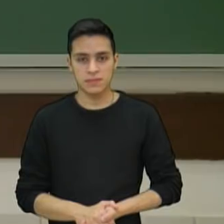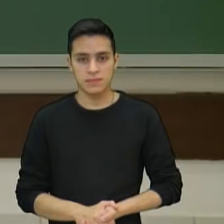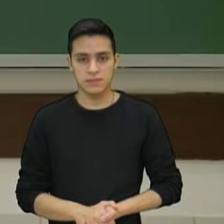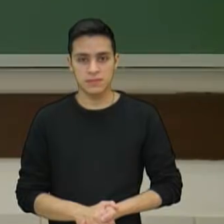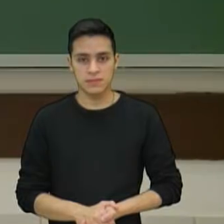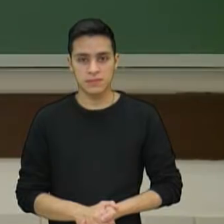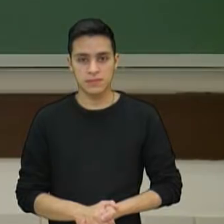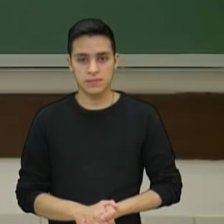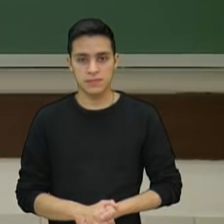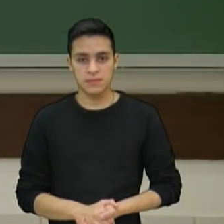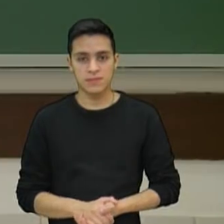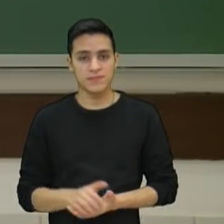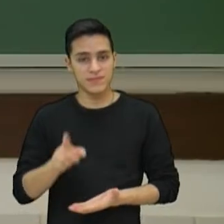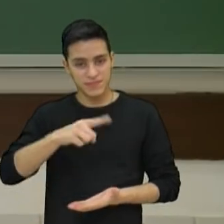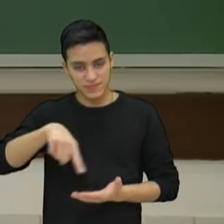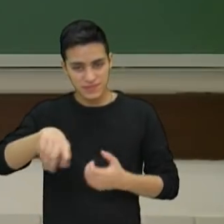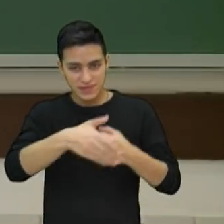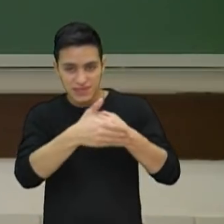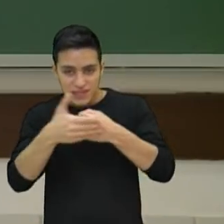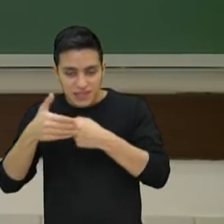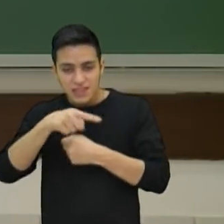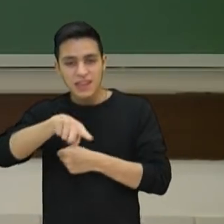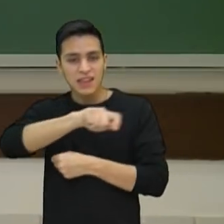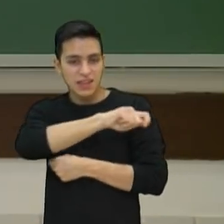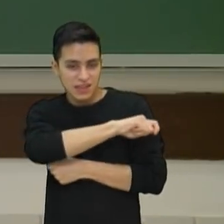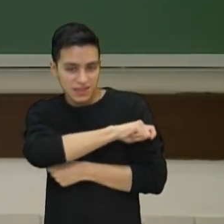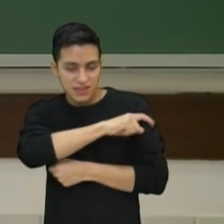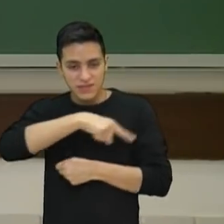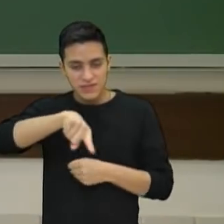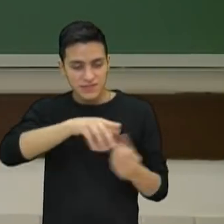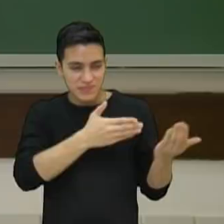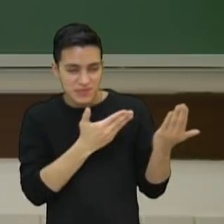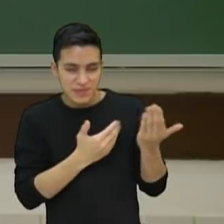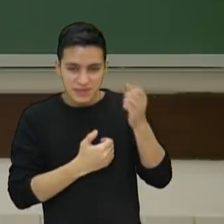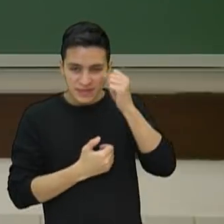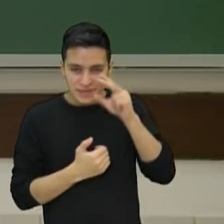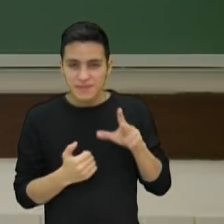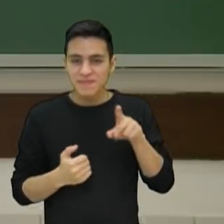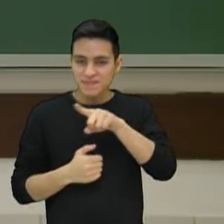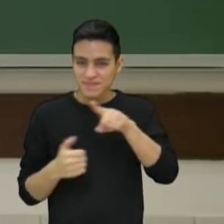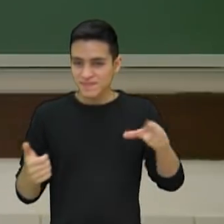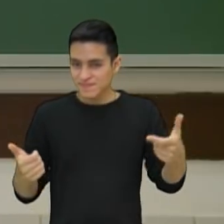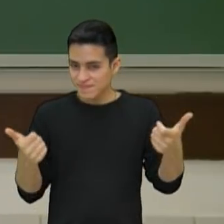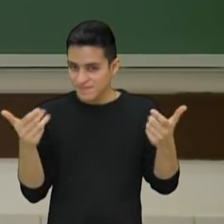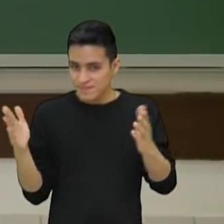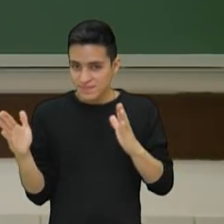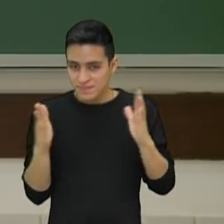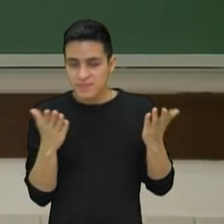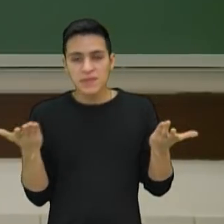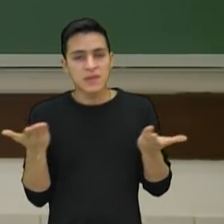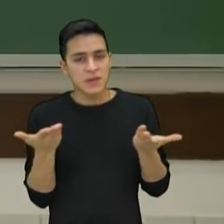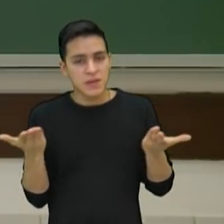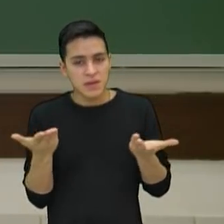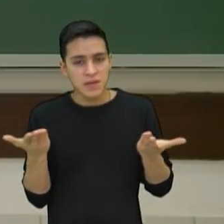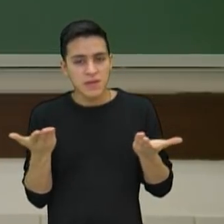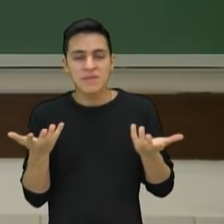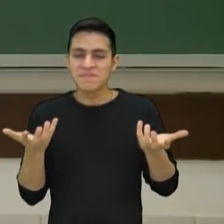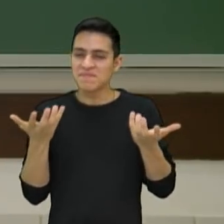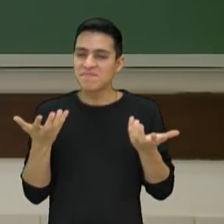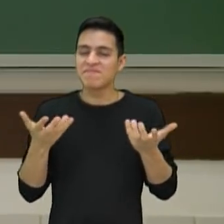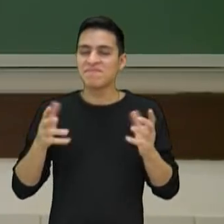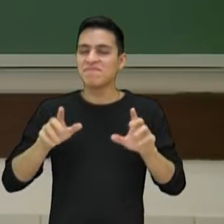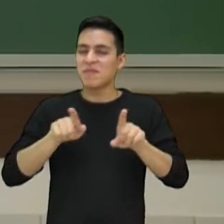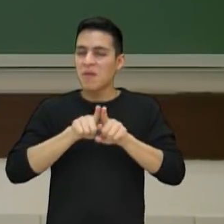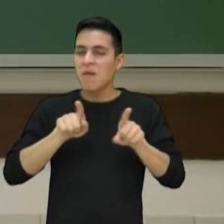E aí, meus queridos alunos, jovem arguto, jovem esperto, tudo bem com vocês? Permita-me tirar o chapéu para vocês